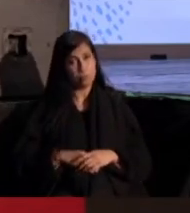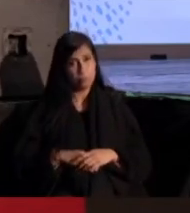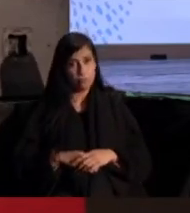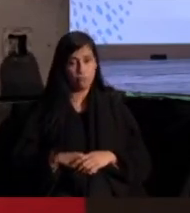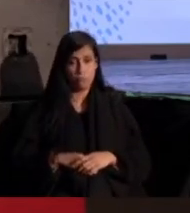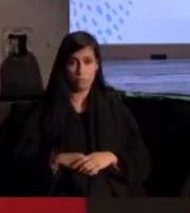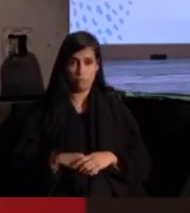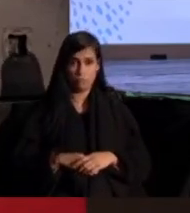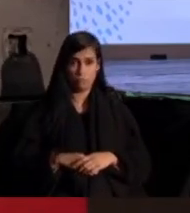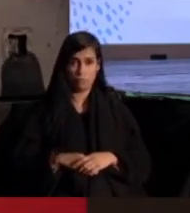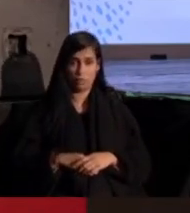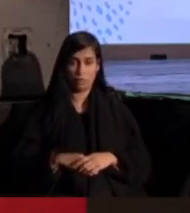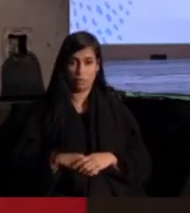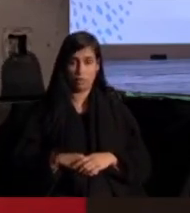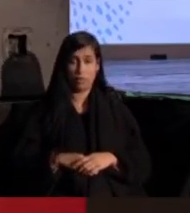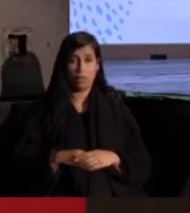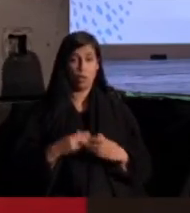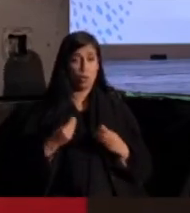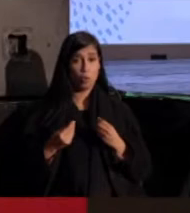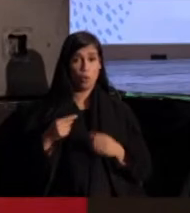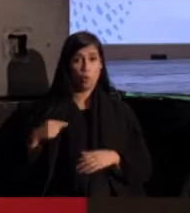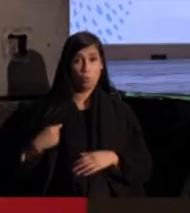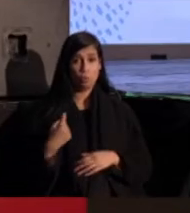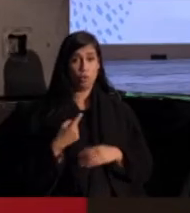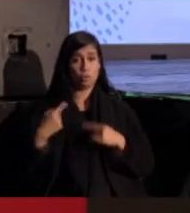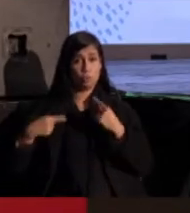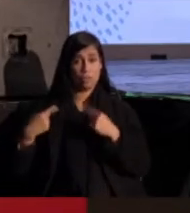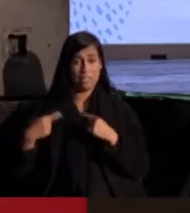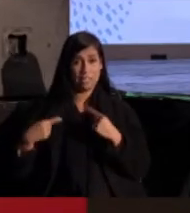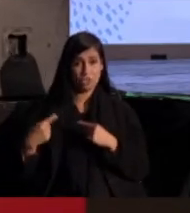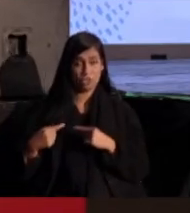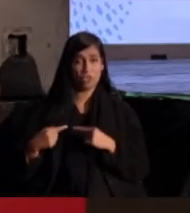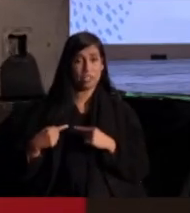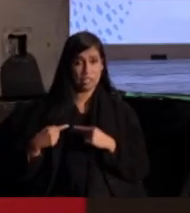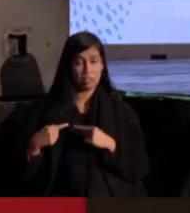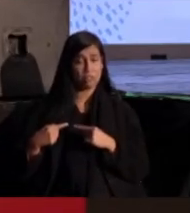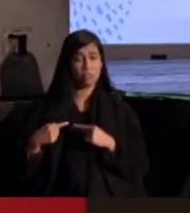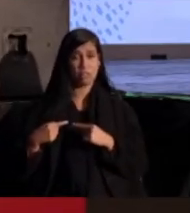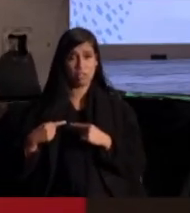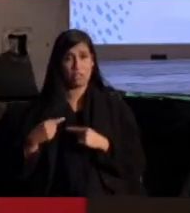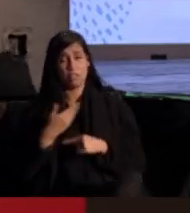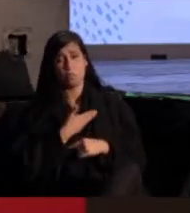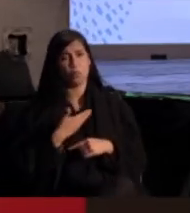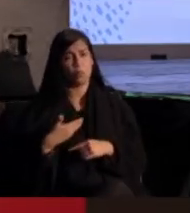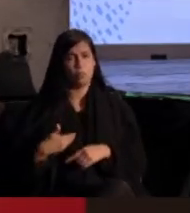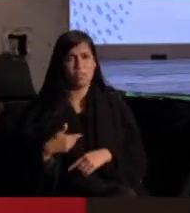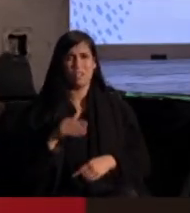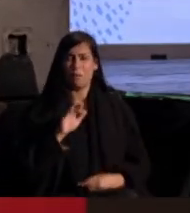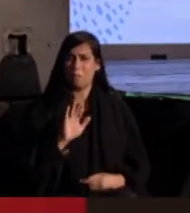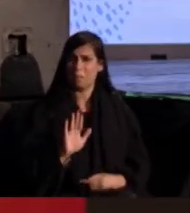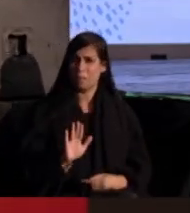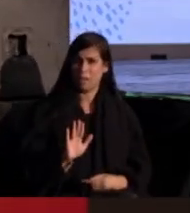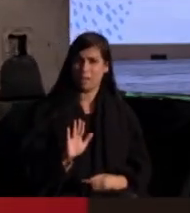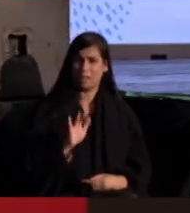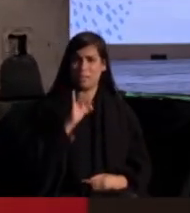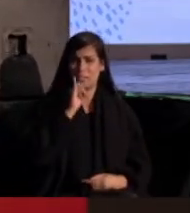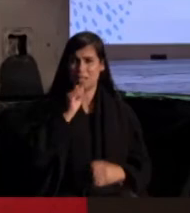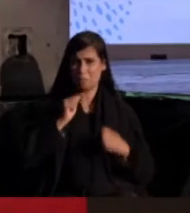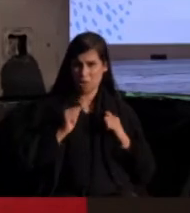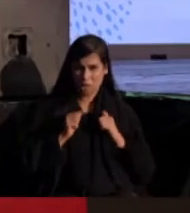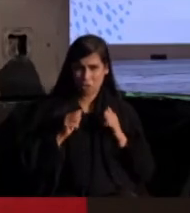uma outra localização nossa, pensarmos políticas. Mas eu nem penso ação. Eu penso que